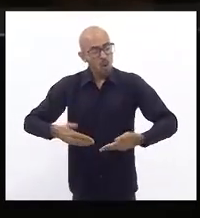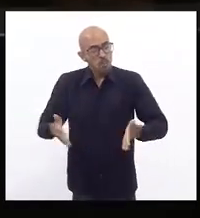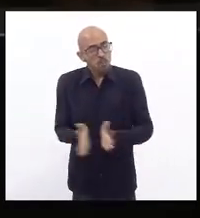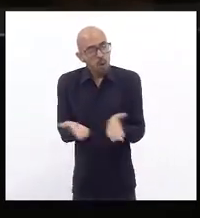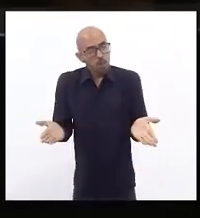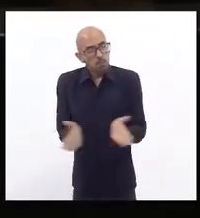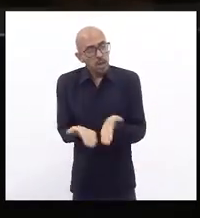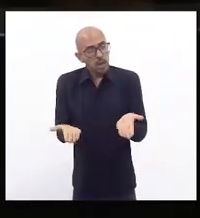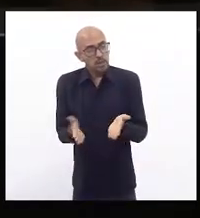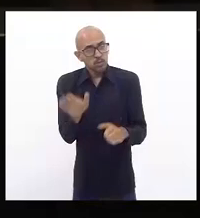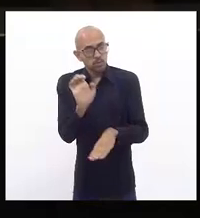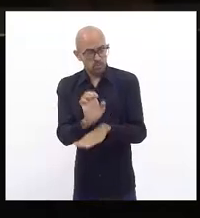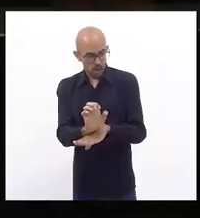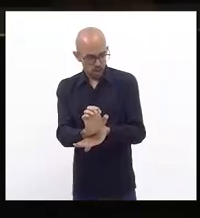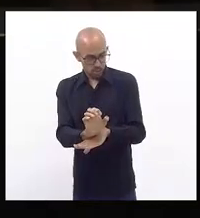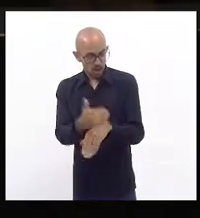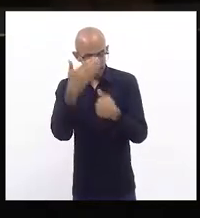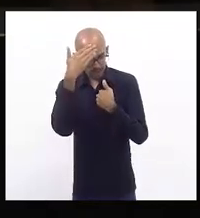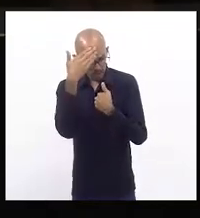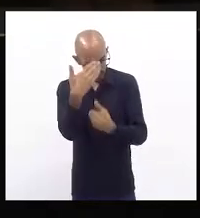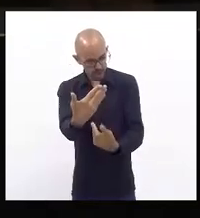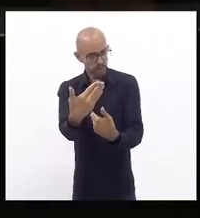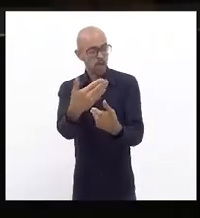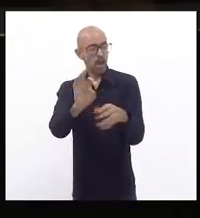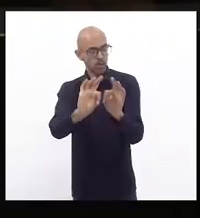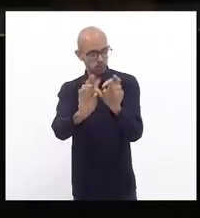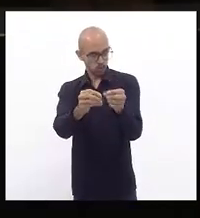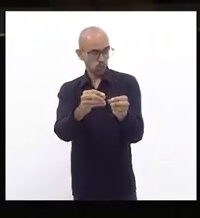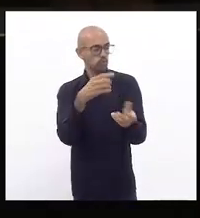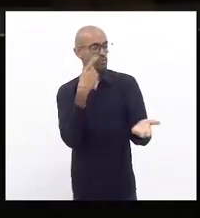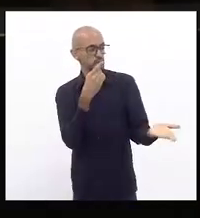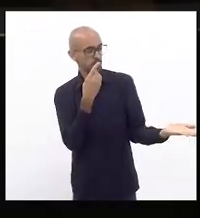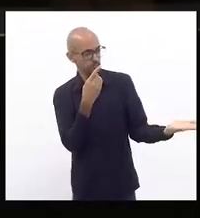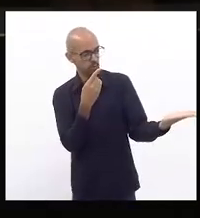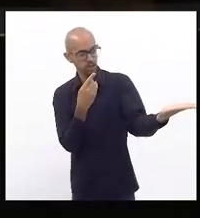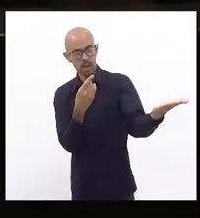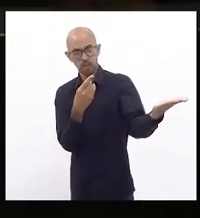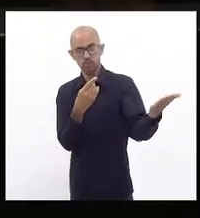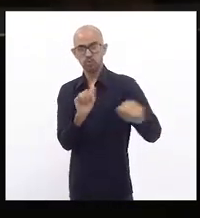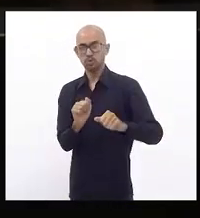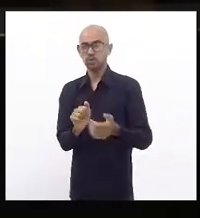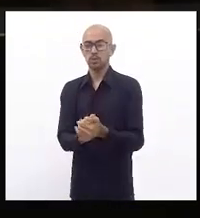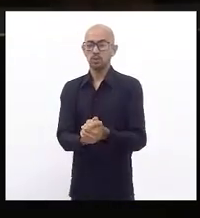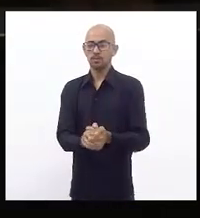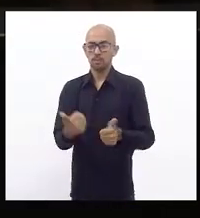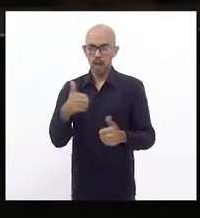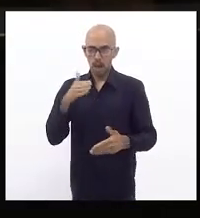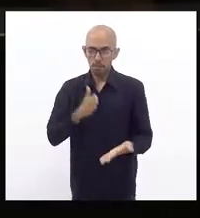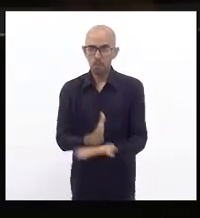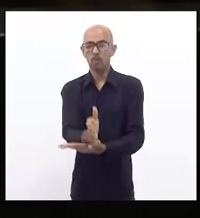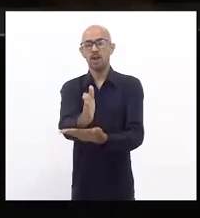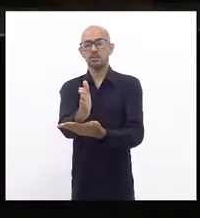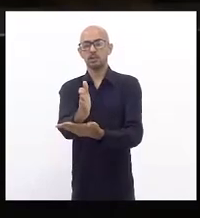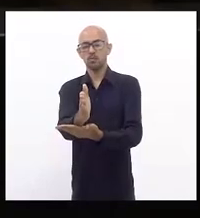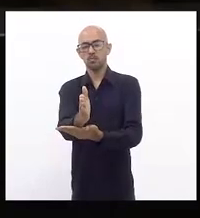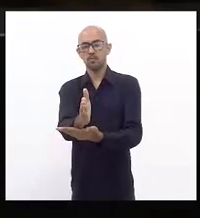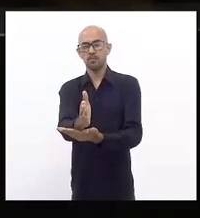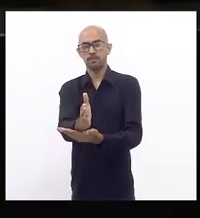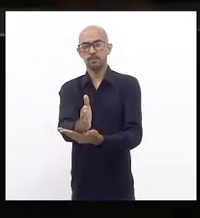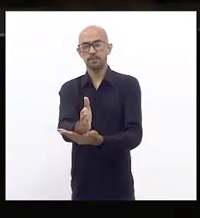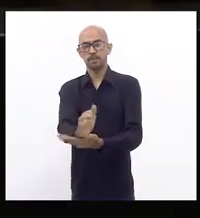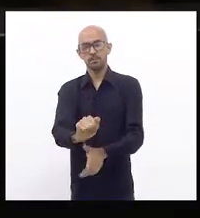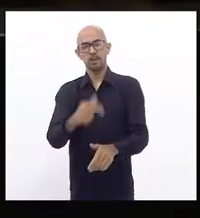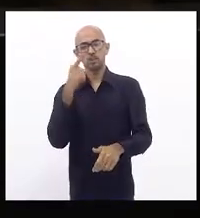extrema no nosso estado. Então, agradecer aos pares dessa casa pela aprovação e para que a